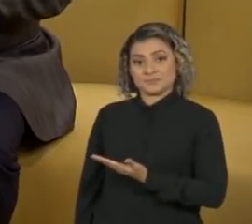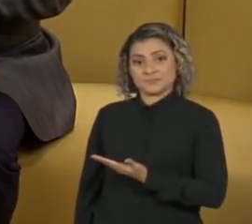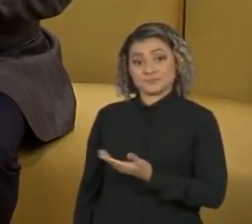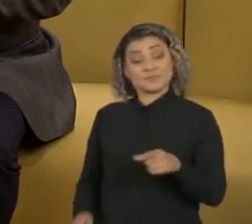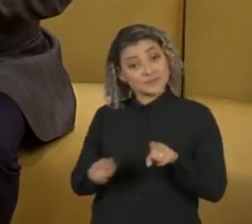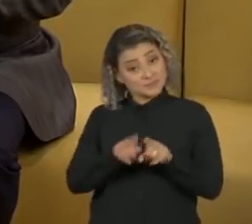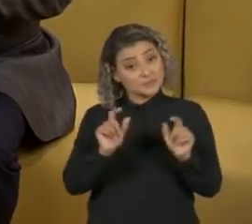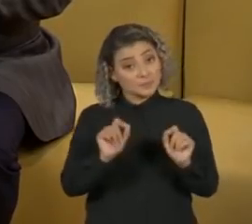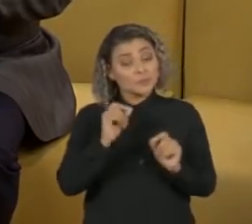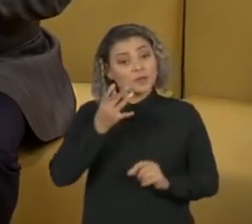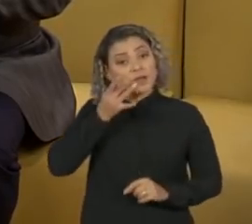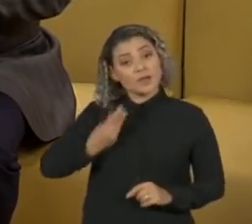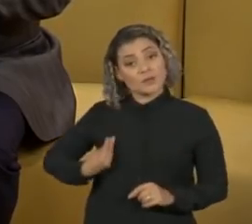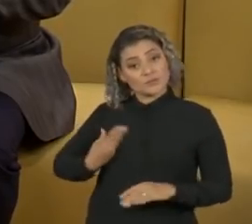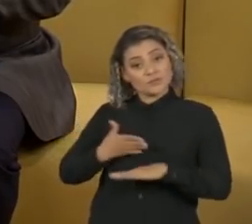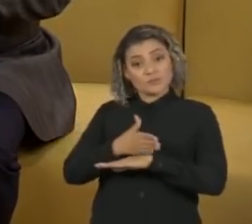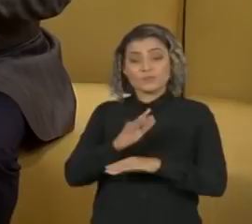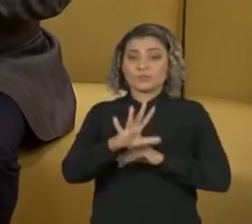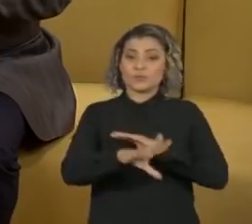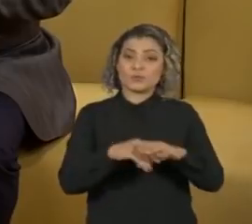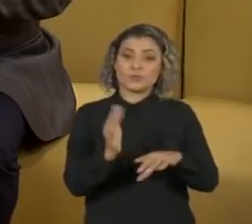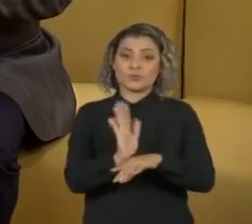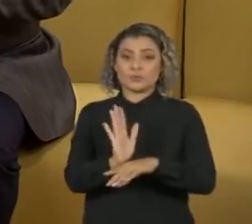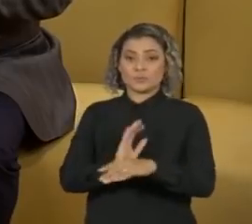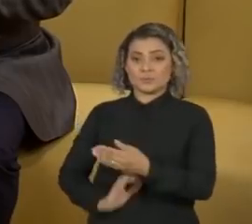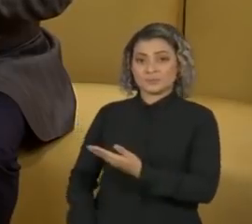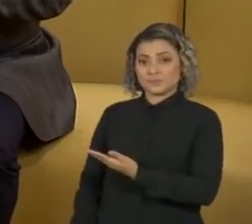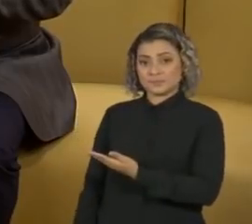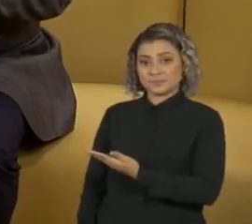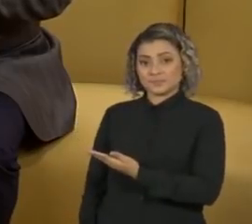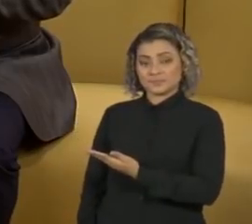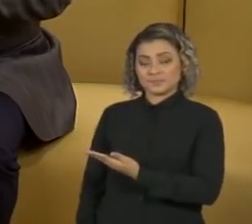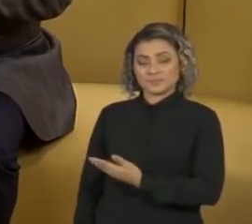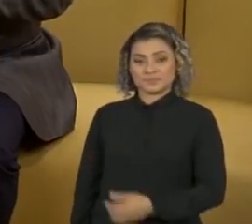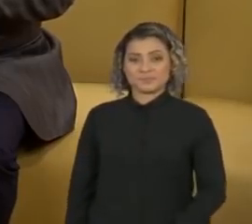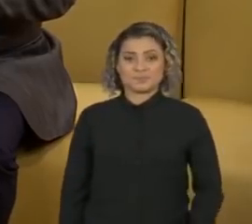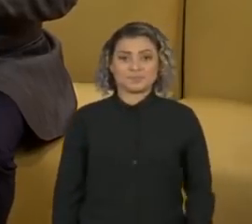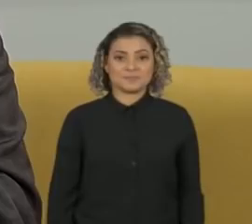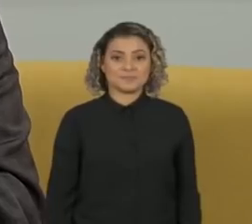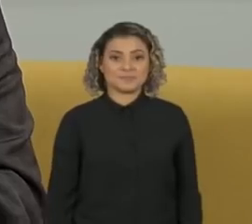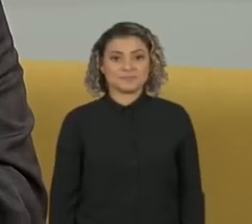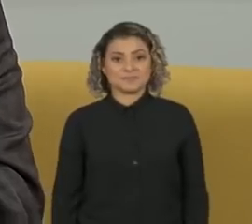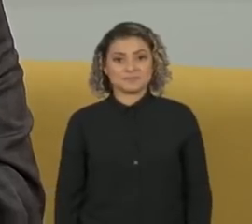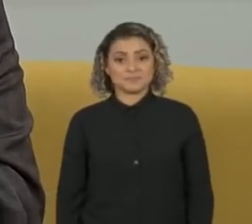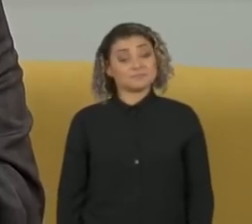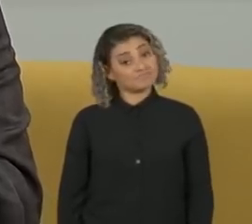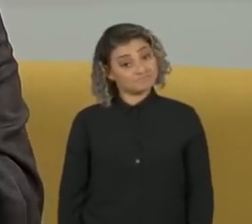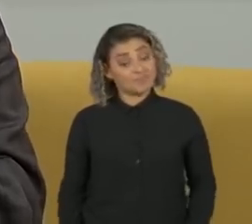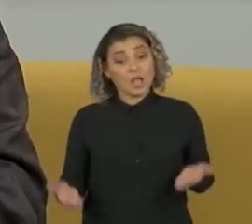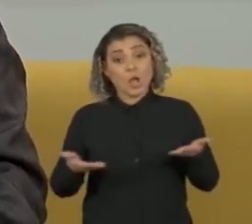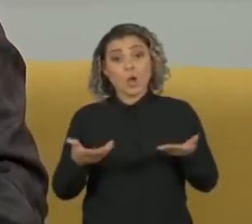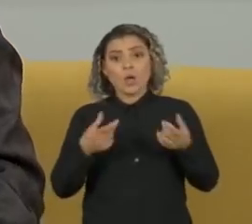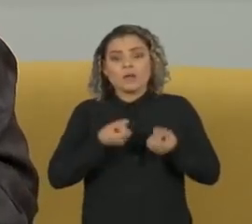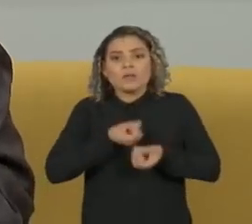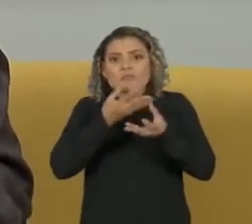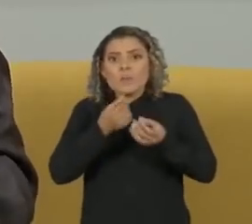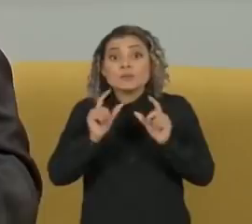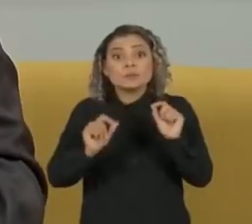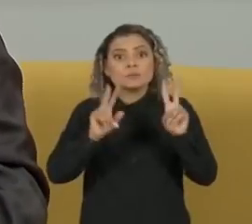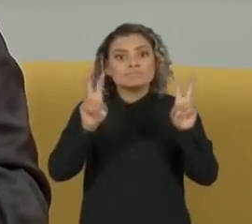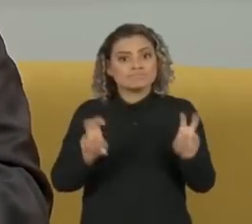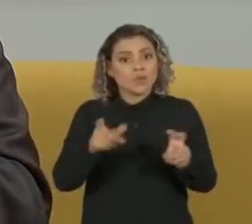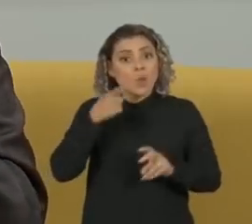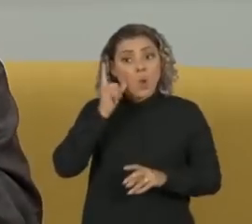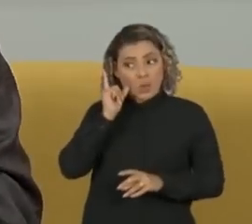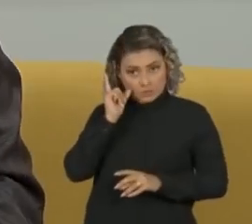@jornal_cultura e nós também estamos ao vivo pelo YouTube na página Jornalismo TV Cultura. Agora a gente faz uma atualização sobre o caso que